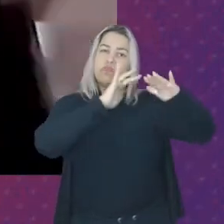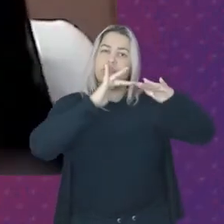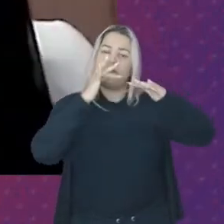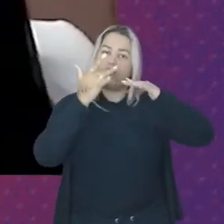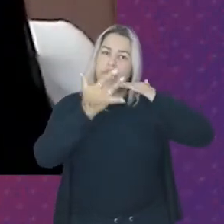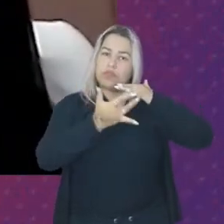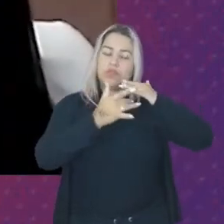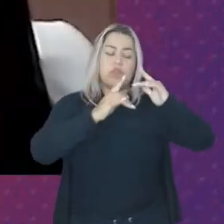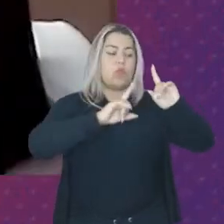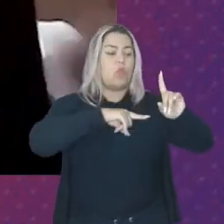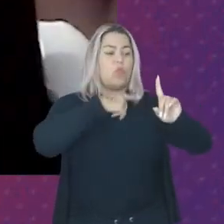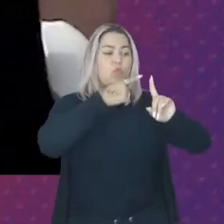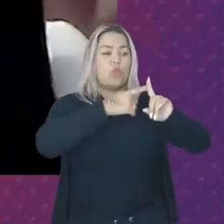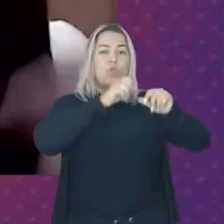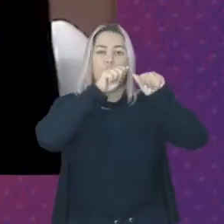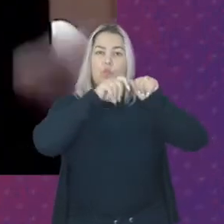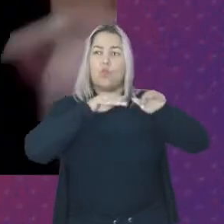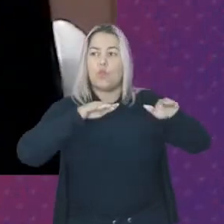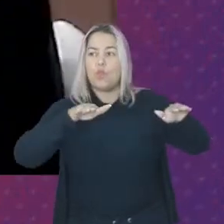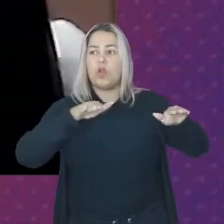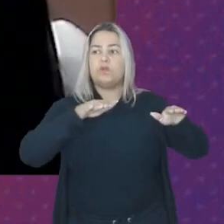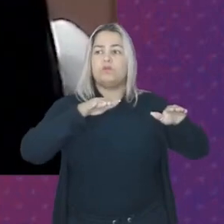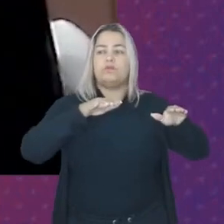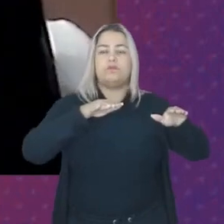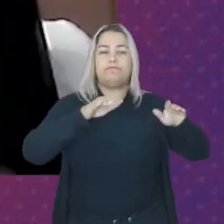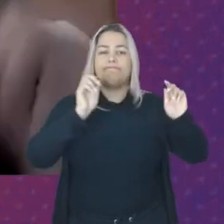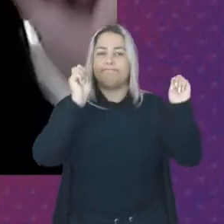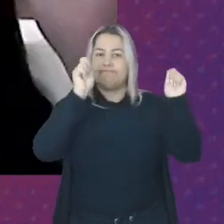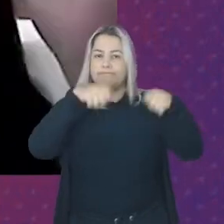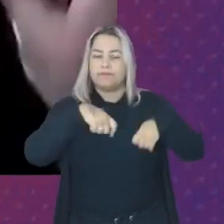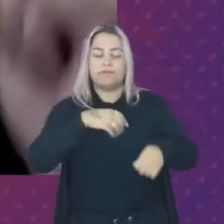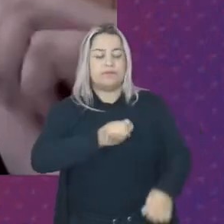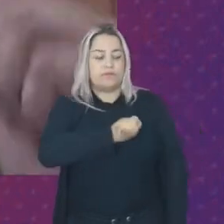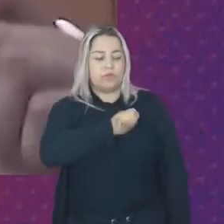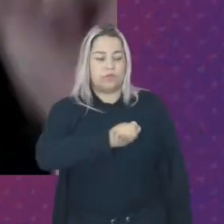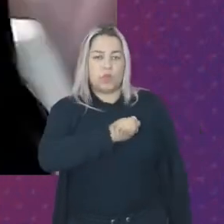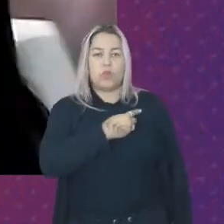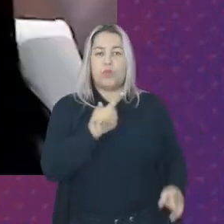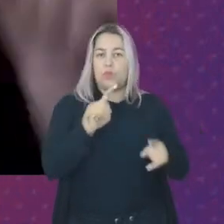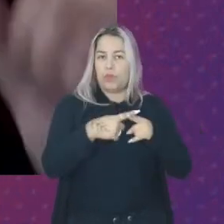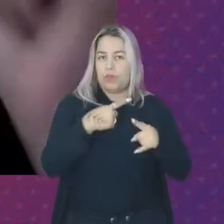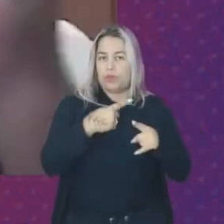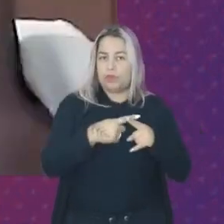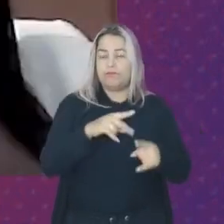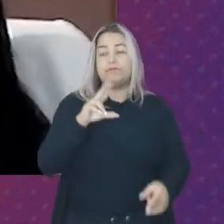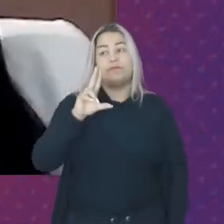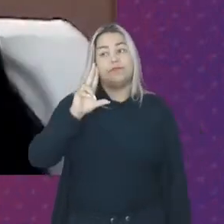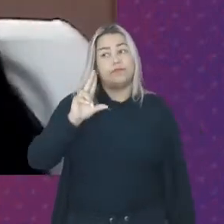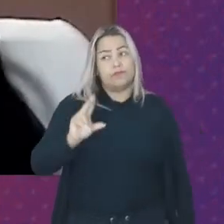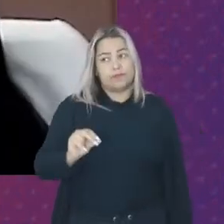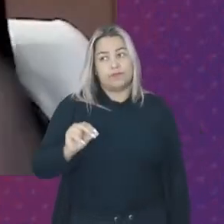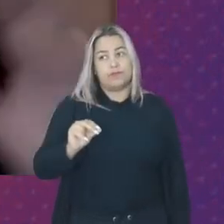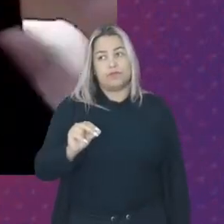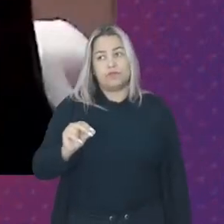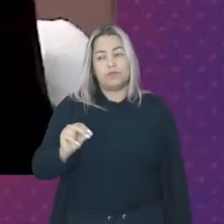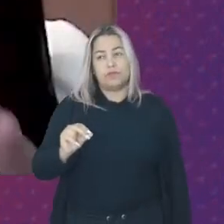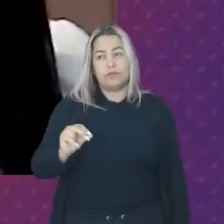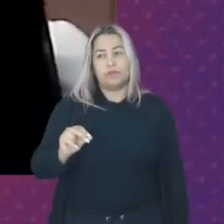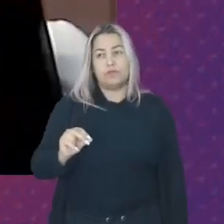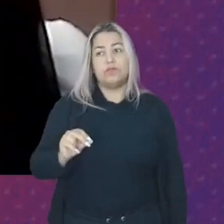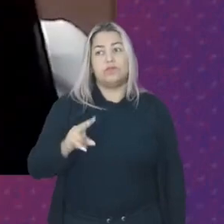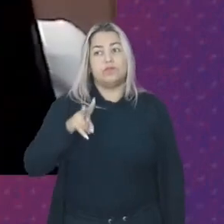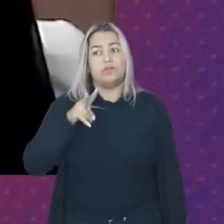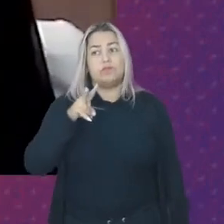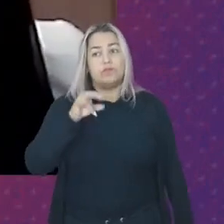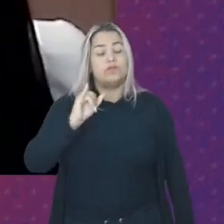sociais, para que ela aumente os seus canais, ela precisa que você esteja presente. Por quê? Não só porque a humanização